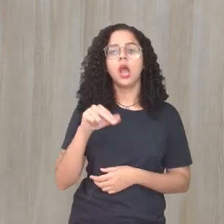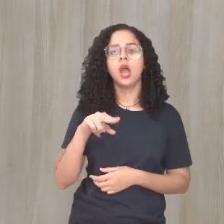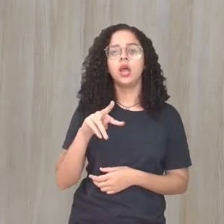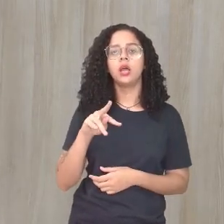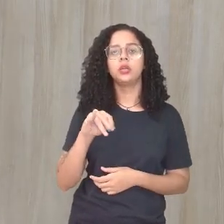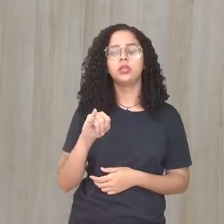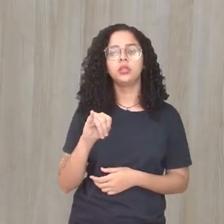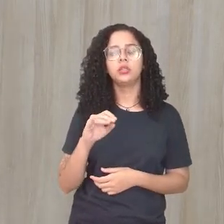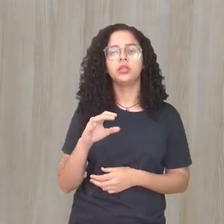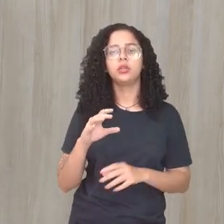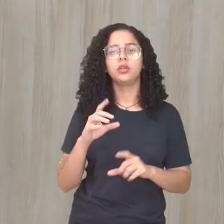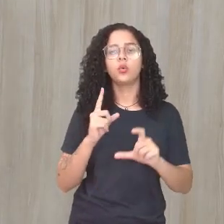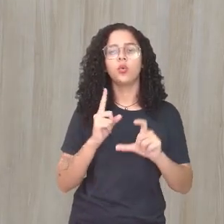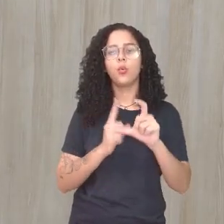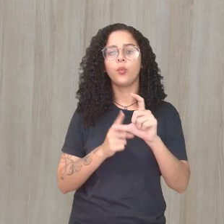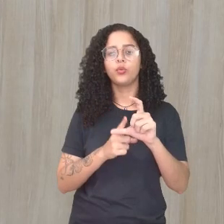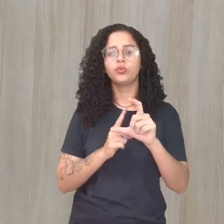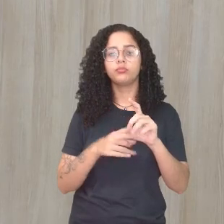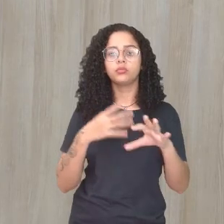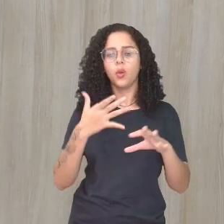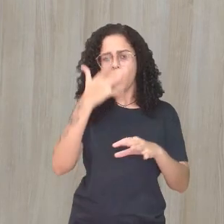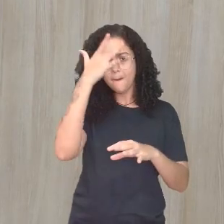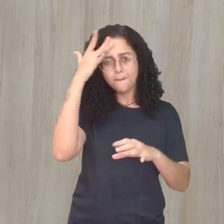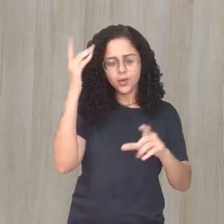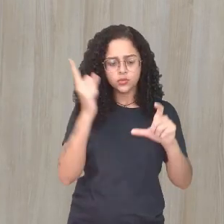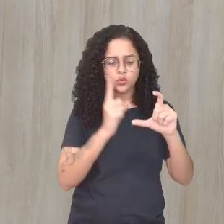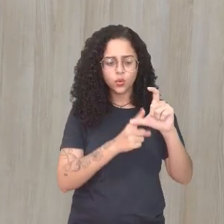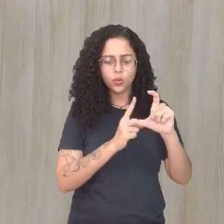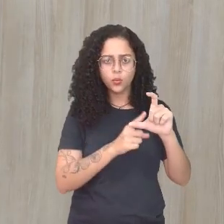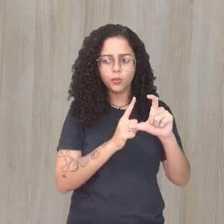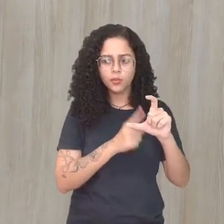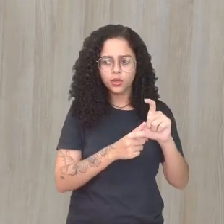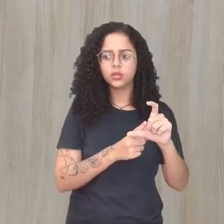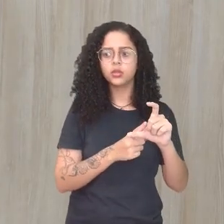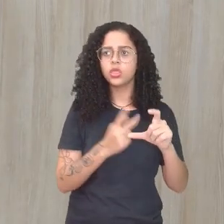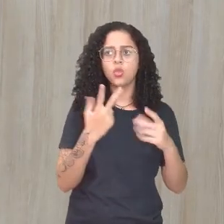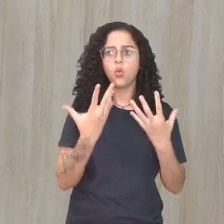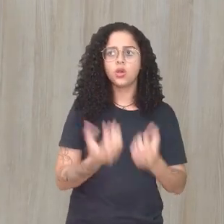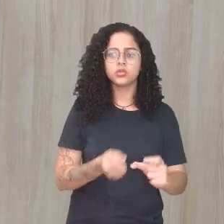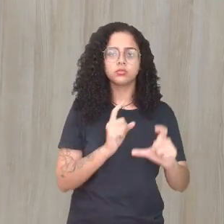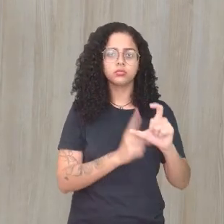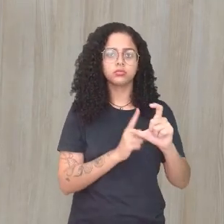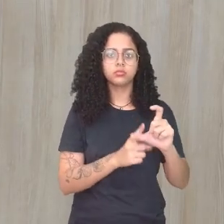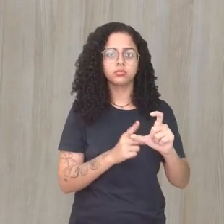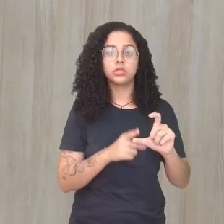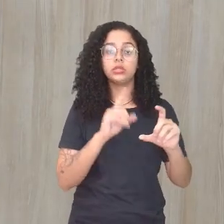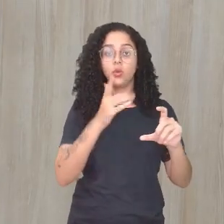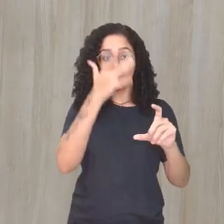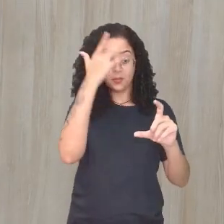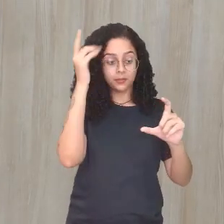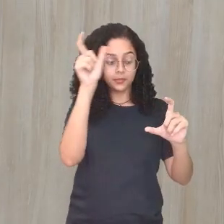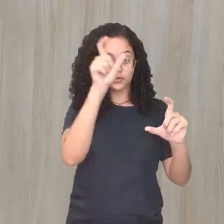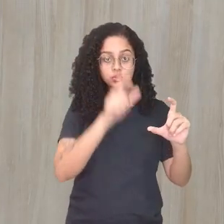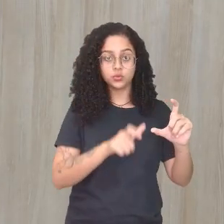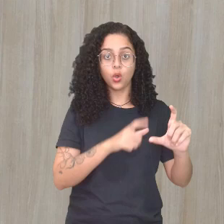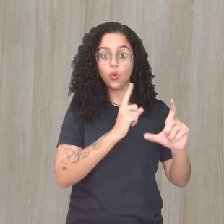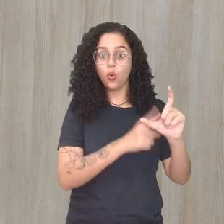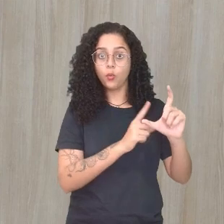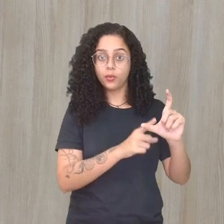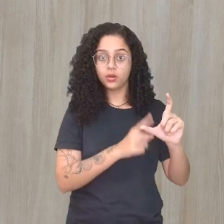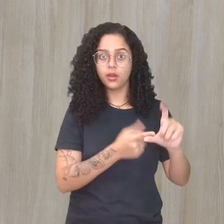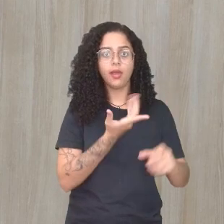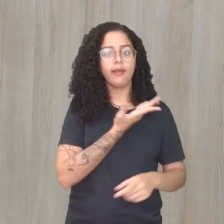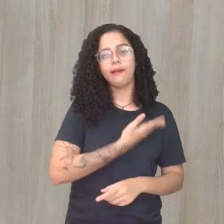anticomunismo, né? Os comunistas, eles terminaram ganhando o status de inimigos a